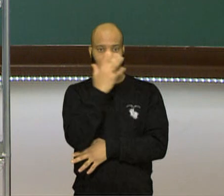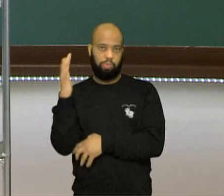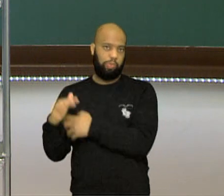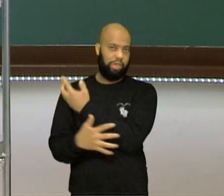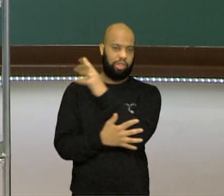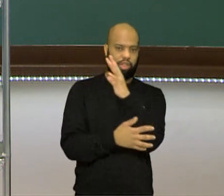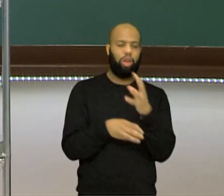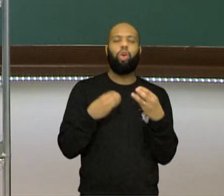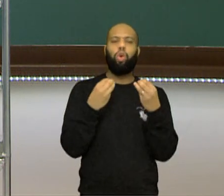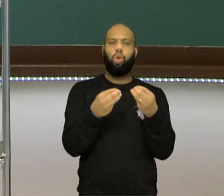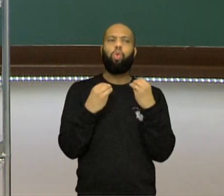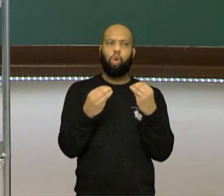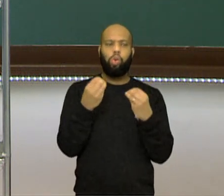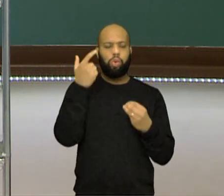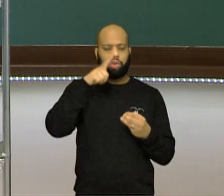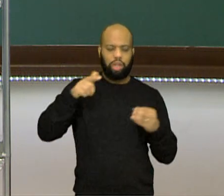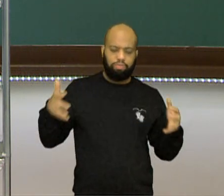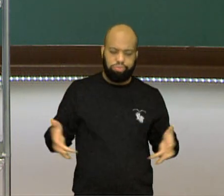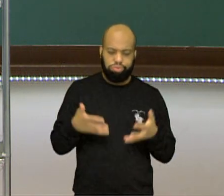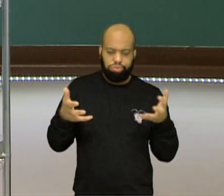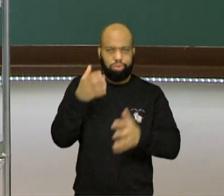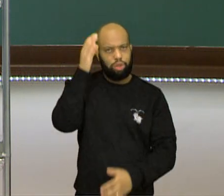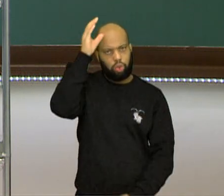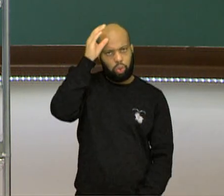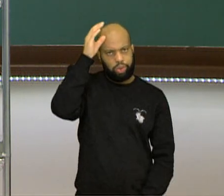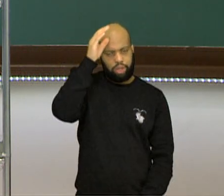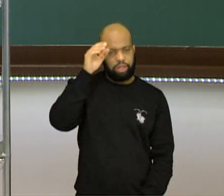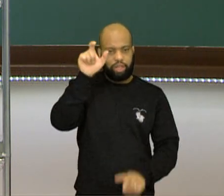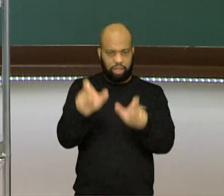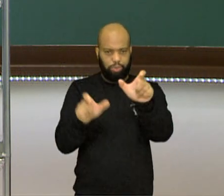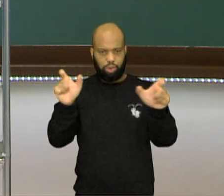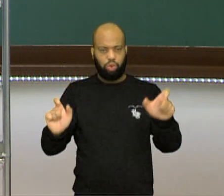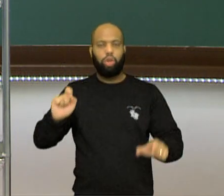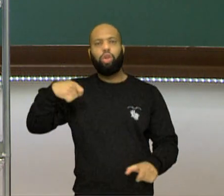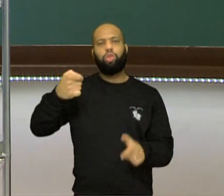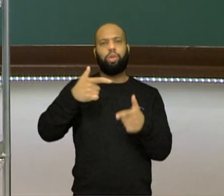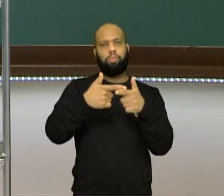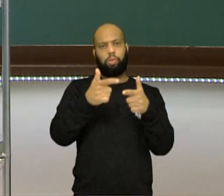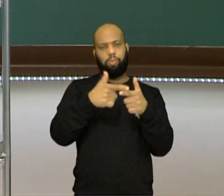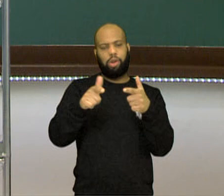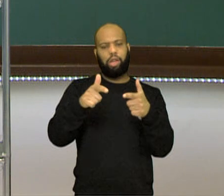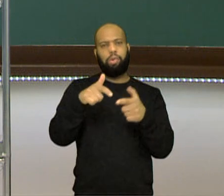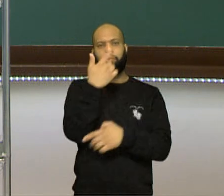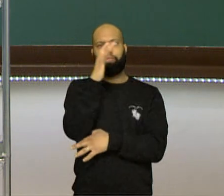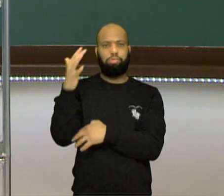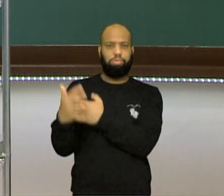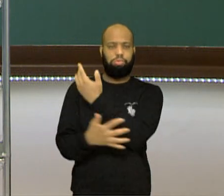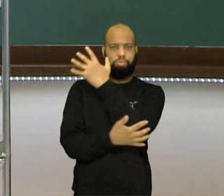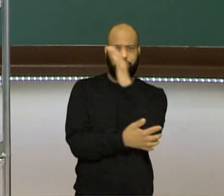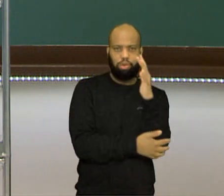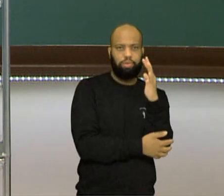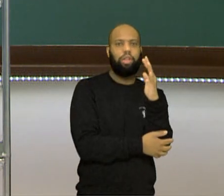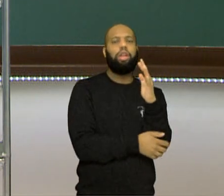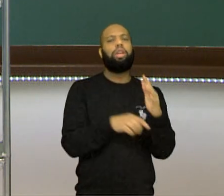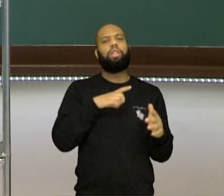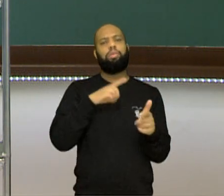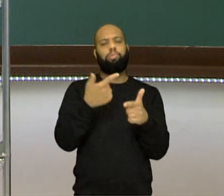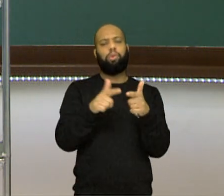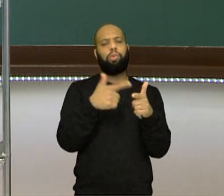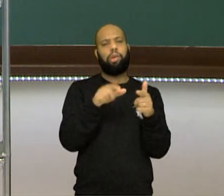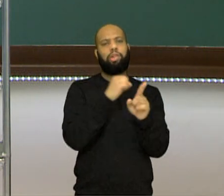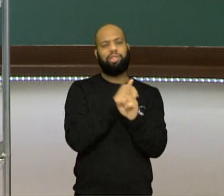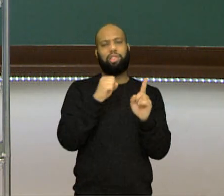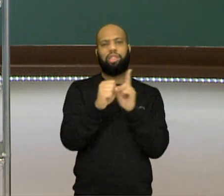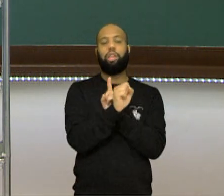podemos despertar a consciência nas pessoas em relação a um problema ambiental que afeta a sociedade em geral. Então